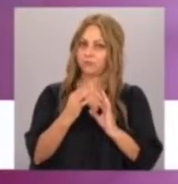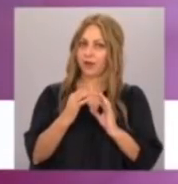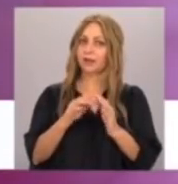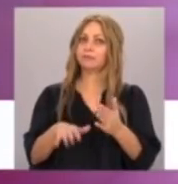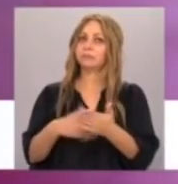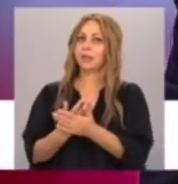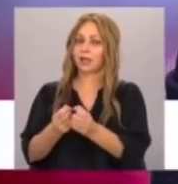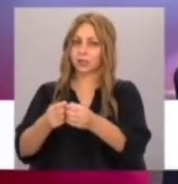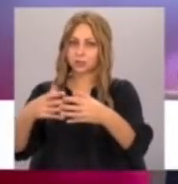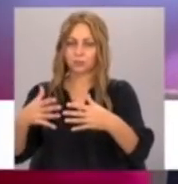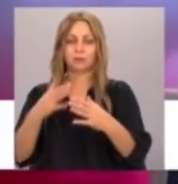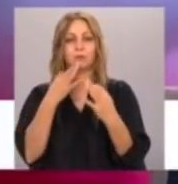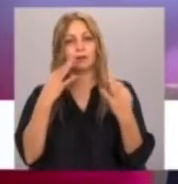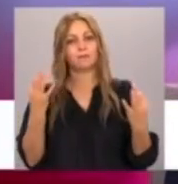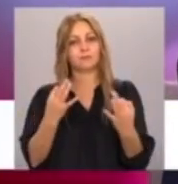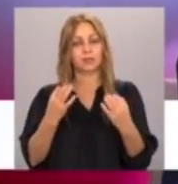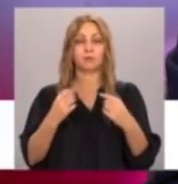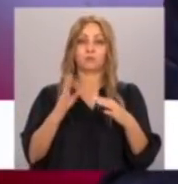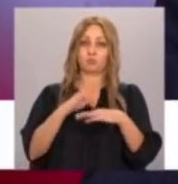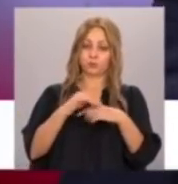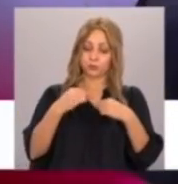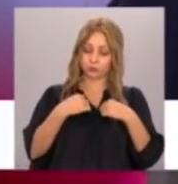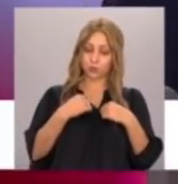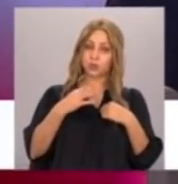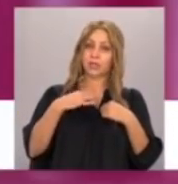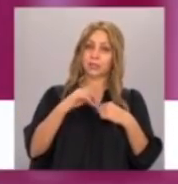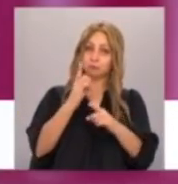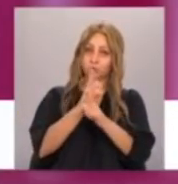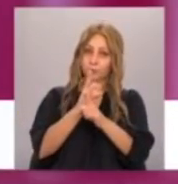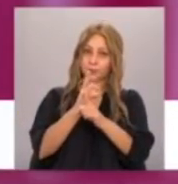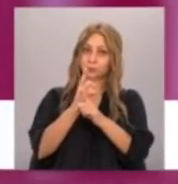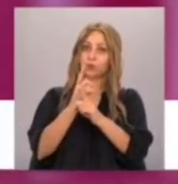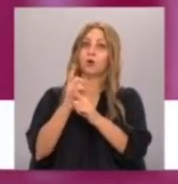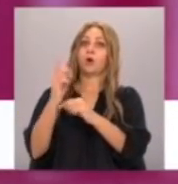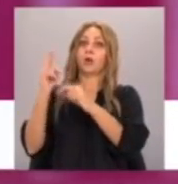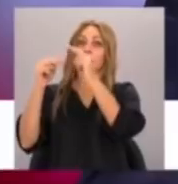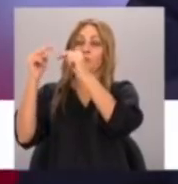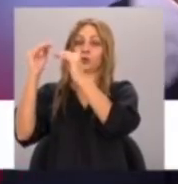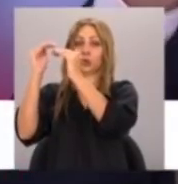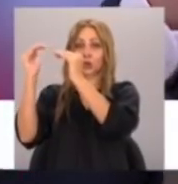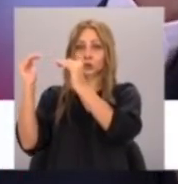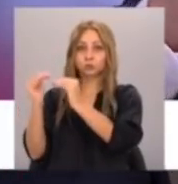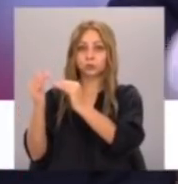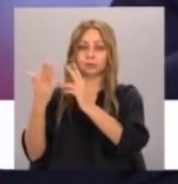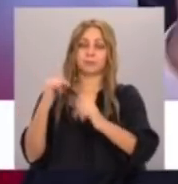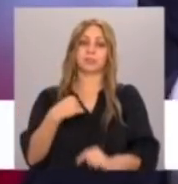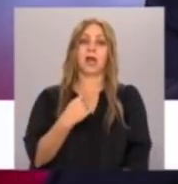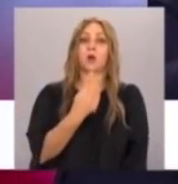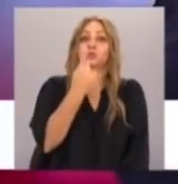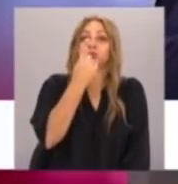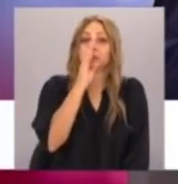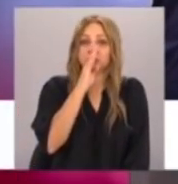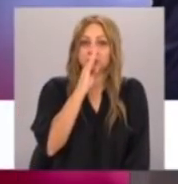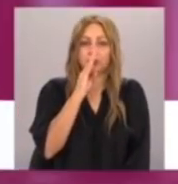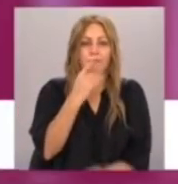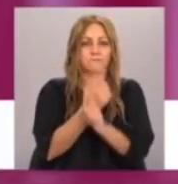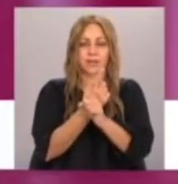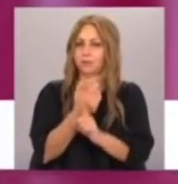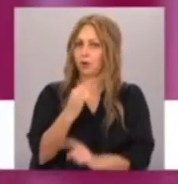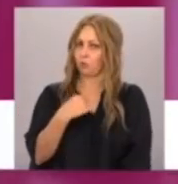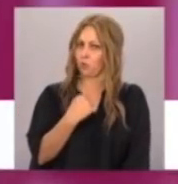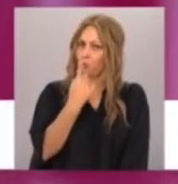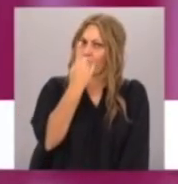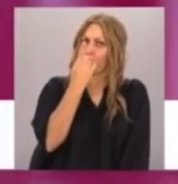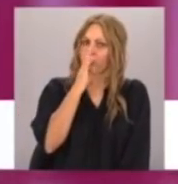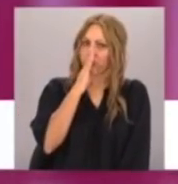neste feito a mente por isso é que nós propomos A Revolução dos 11 agora tem vários que seja aos pois não tem um si só tem em mente a